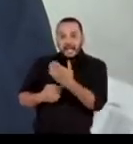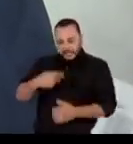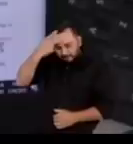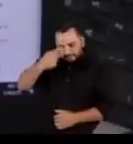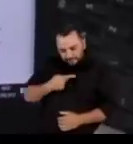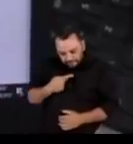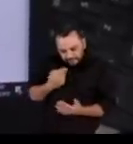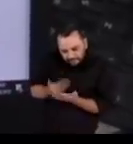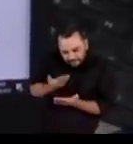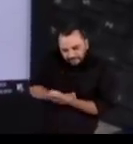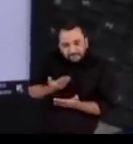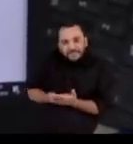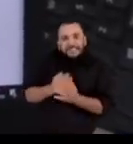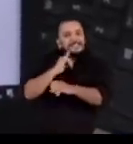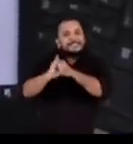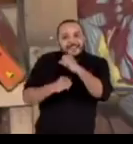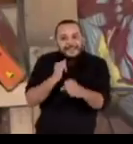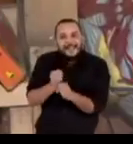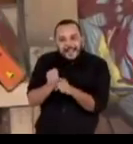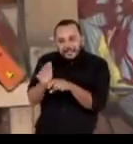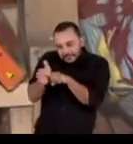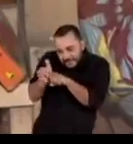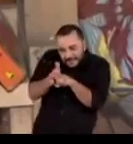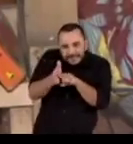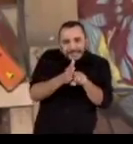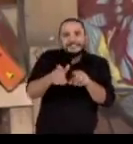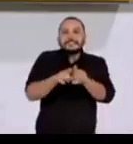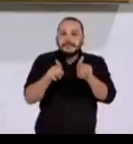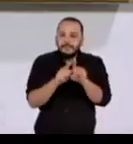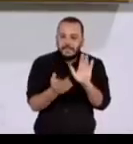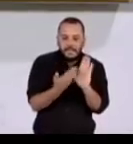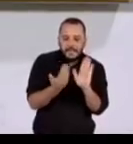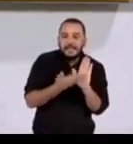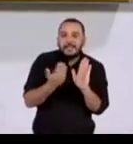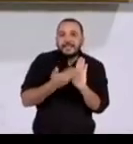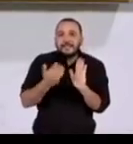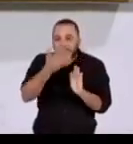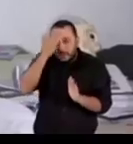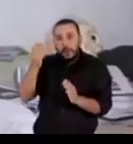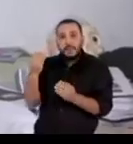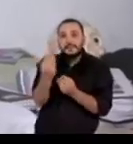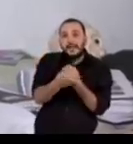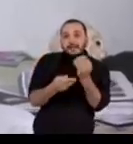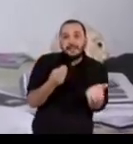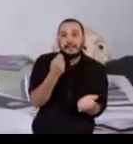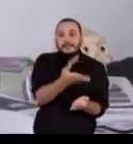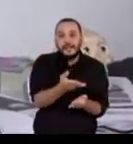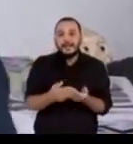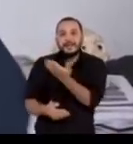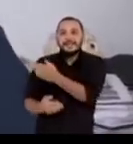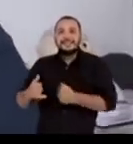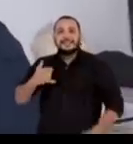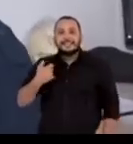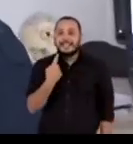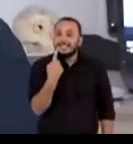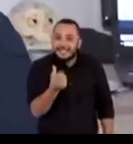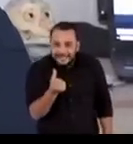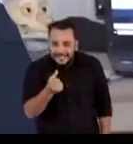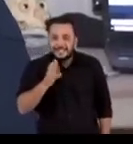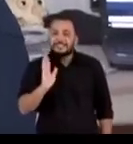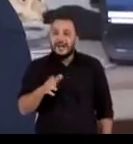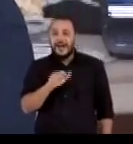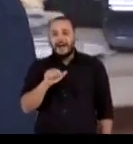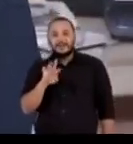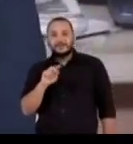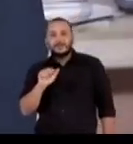científico, ele estuda pela internet e nos livros que consegue procurando doações. Hoje, com 16 anos, Arthur também já